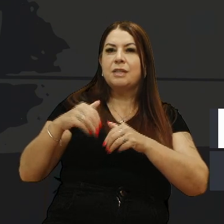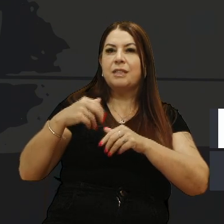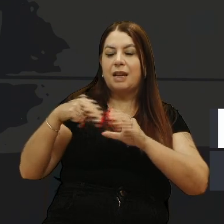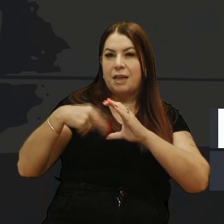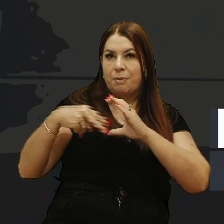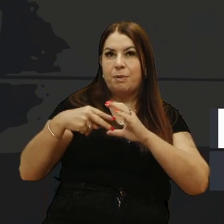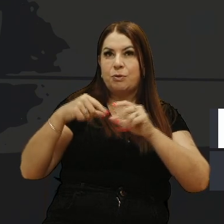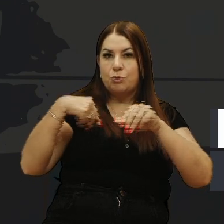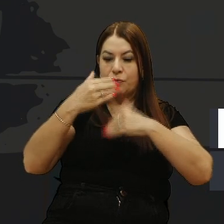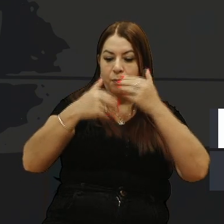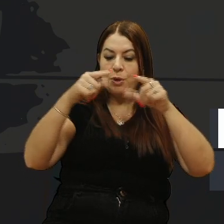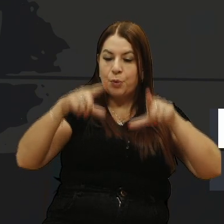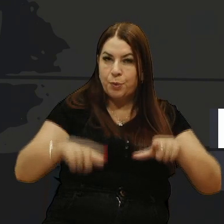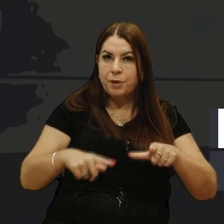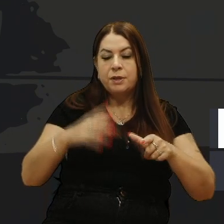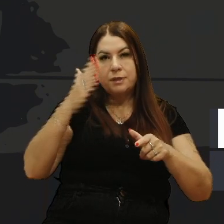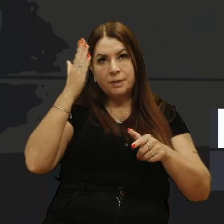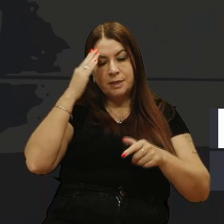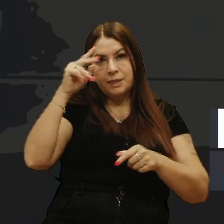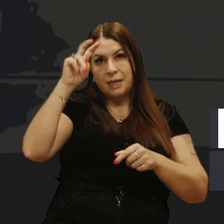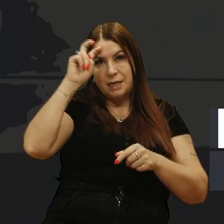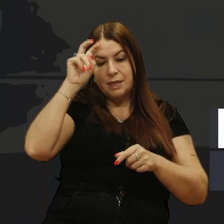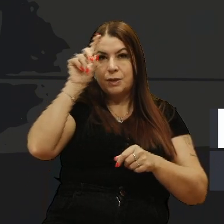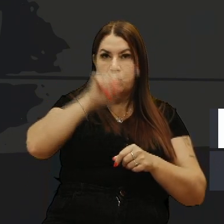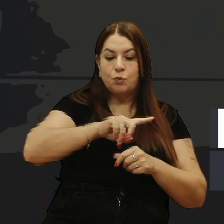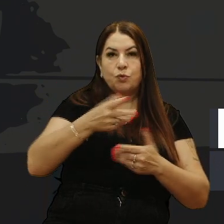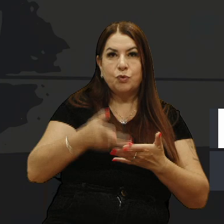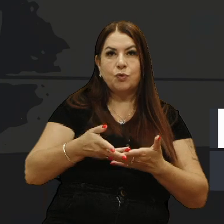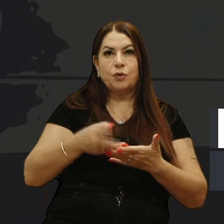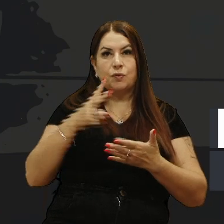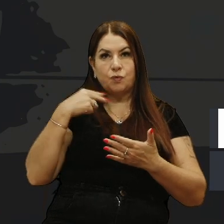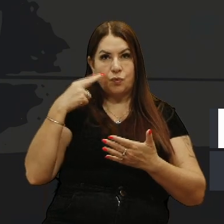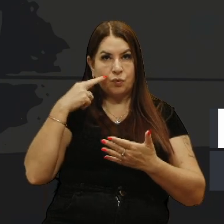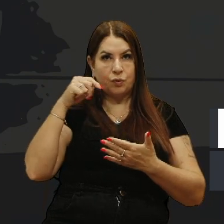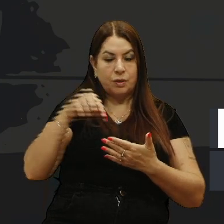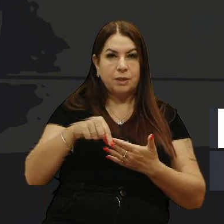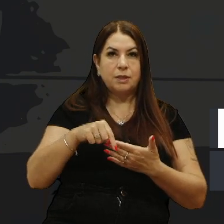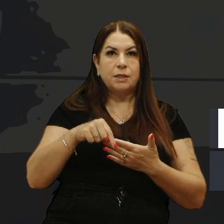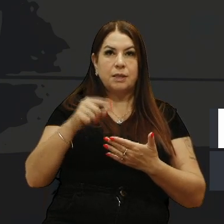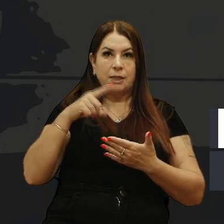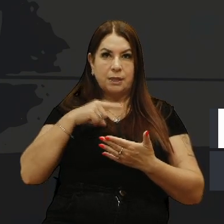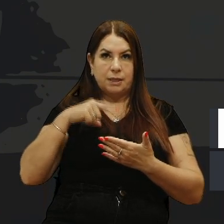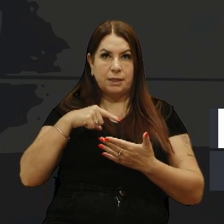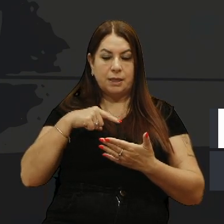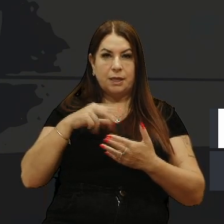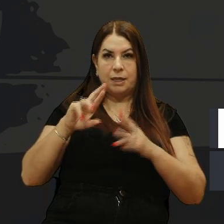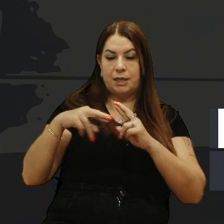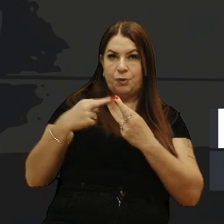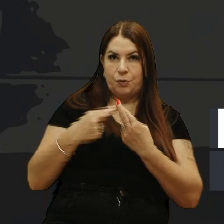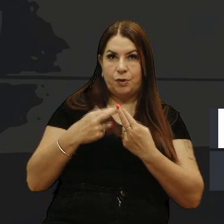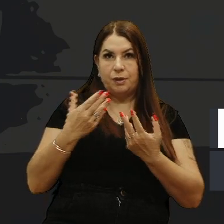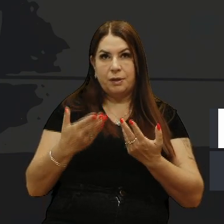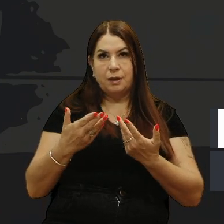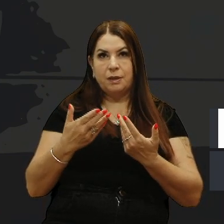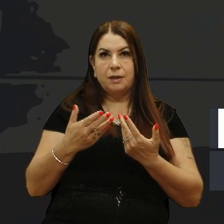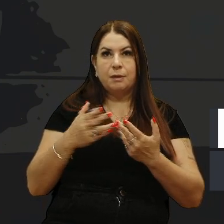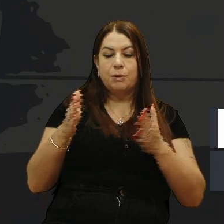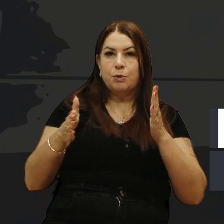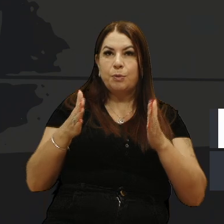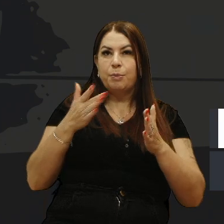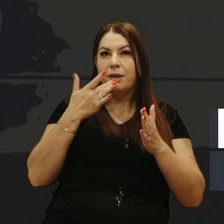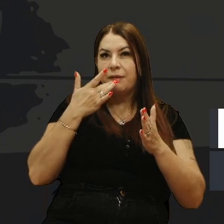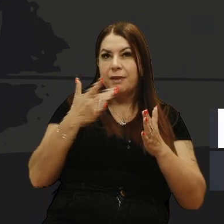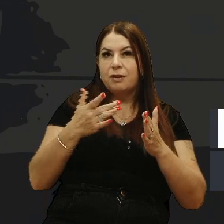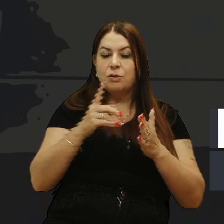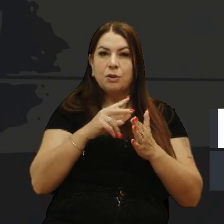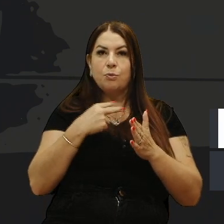desenvolvimento local. Então, eu sei que na quinta-feira é um dia que vocês, os vereadores e as vereadoras, têm sessão, mas no período da tarde,